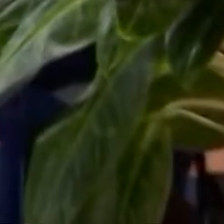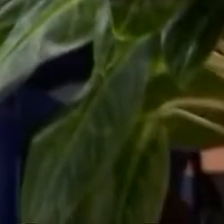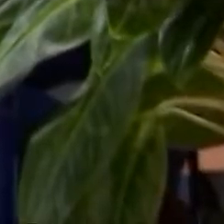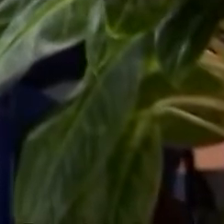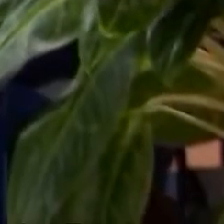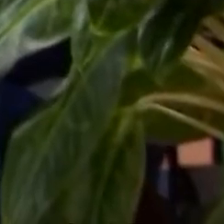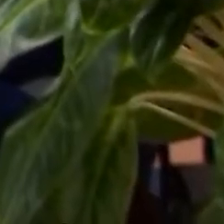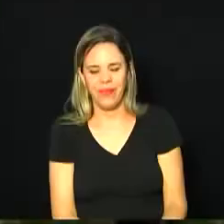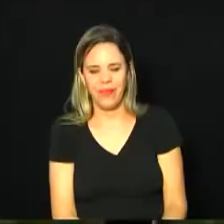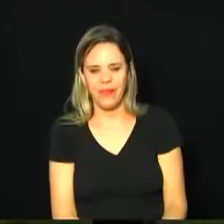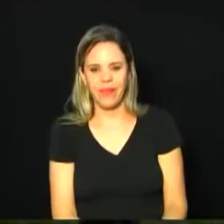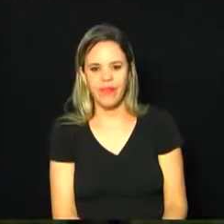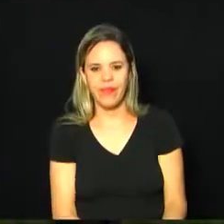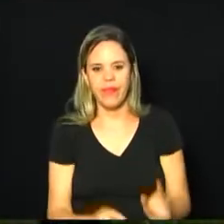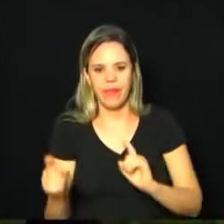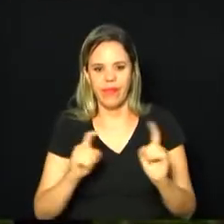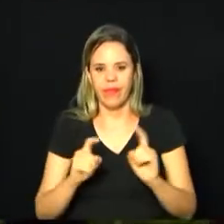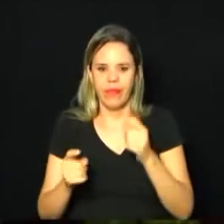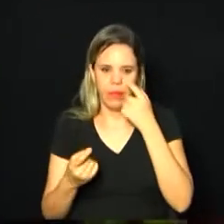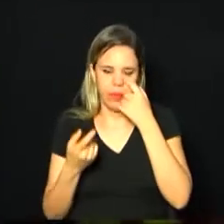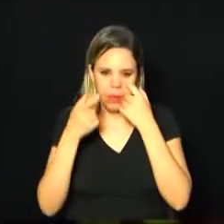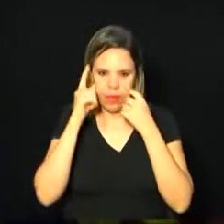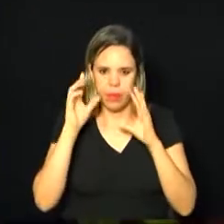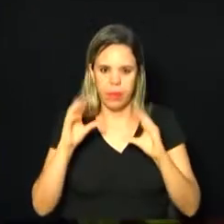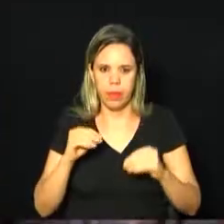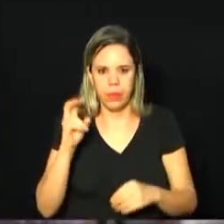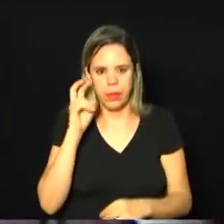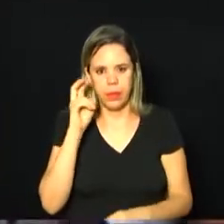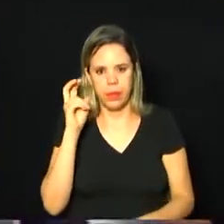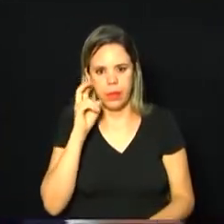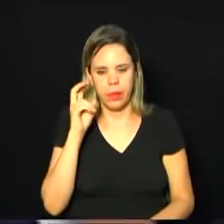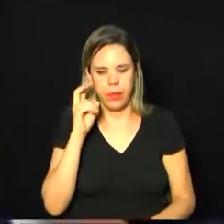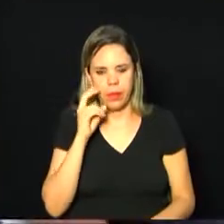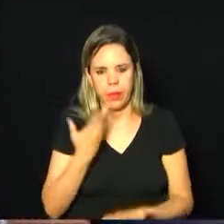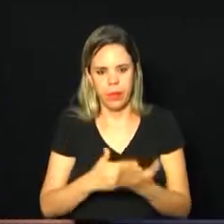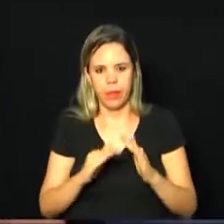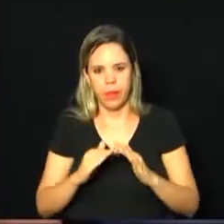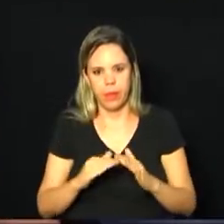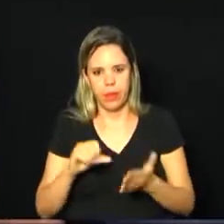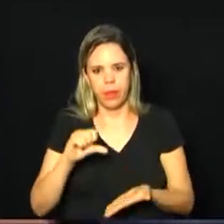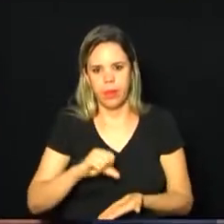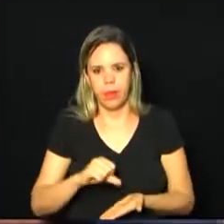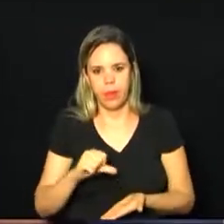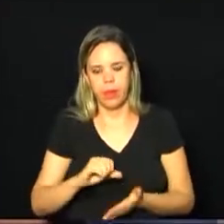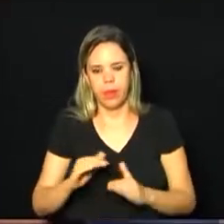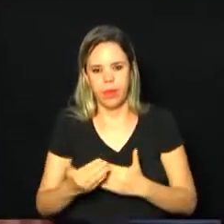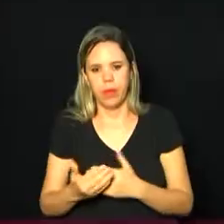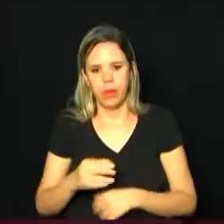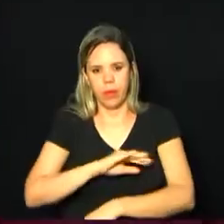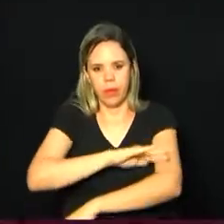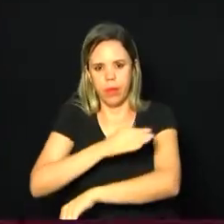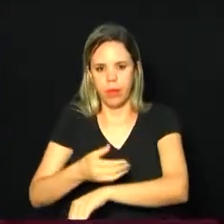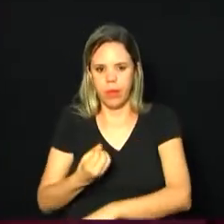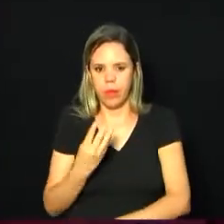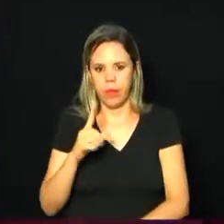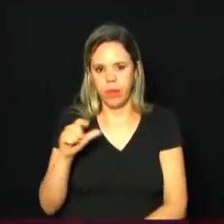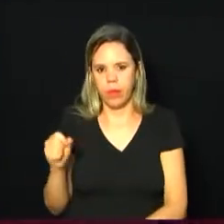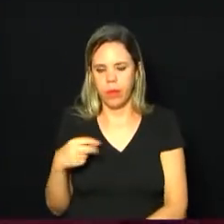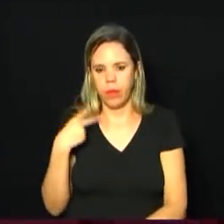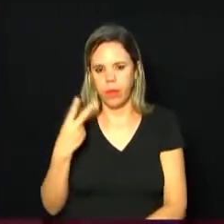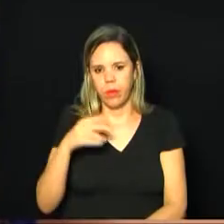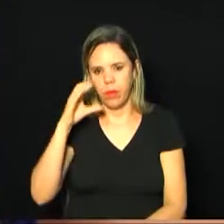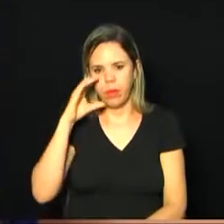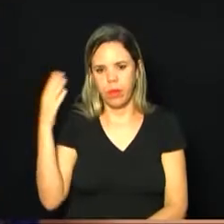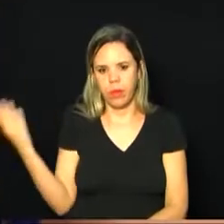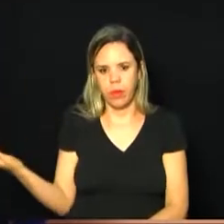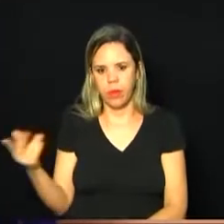em uma reunião realizada na noite da última quinta-feira em uma escola localizada no Jardim Monte Belo o vereador